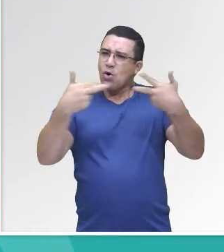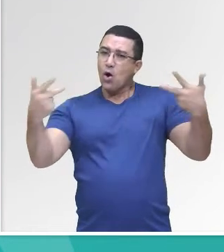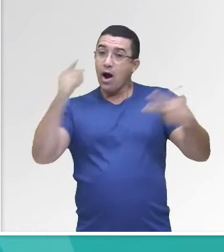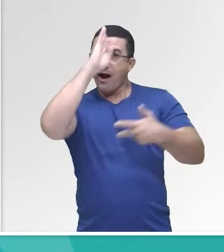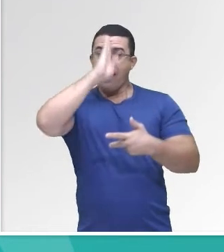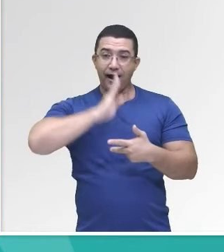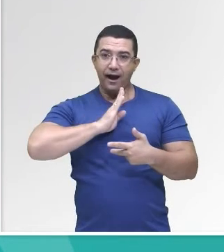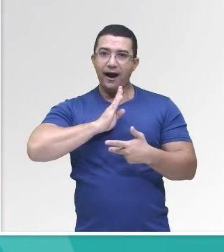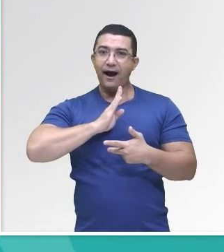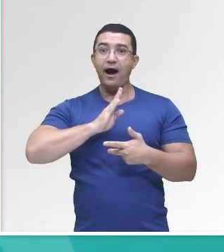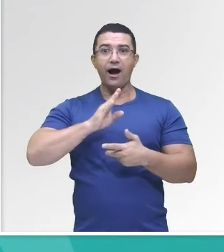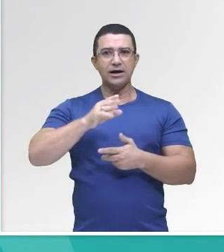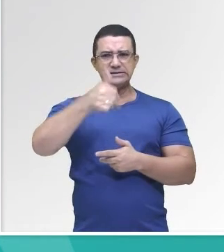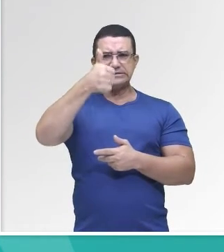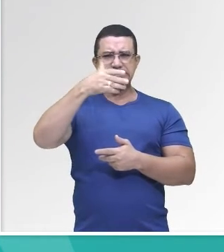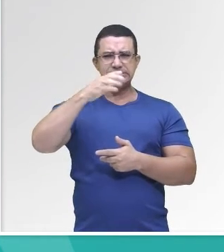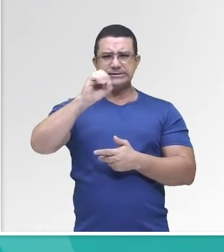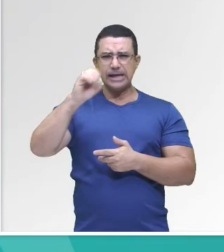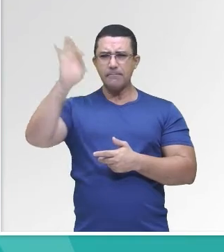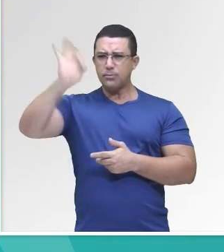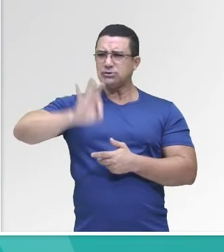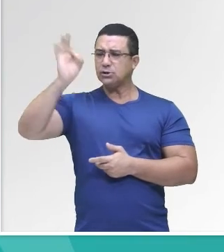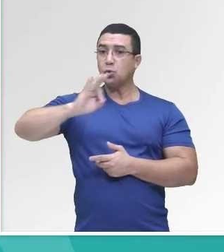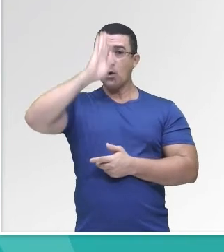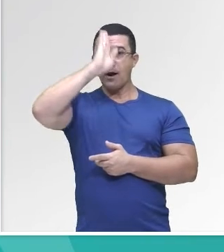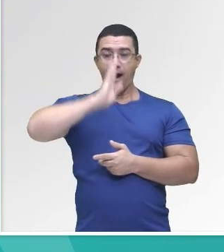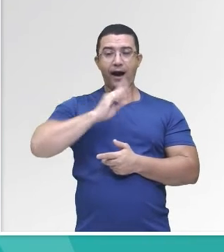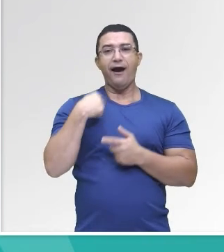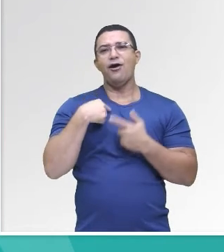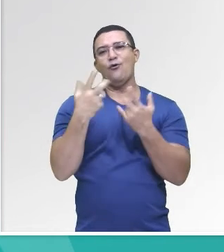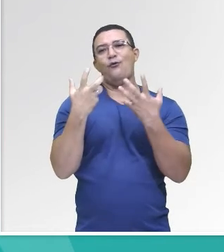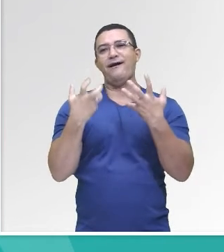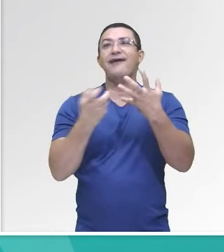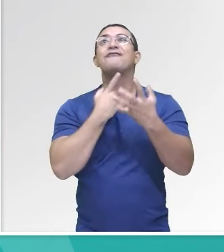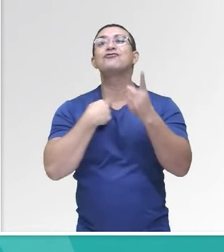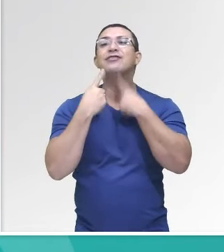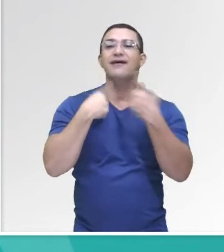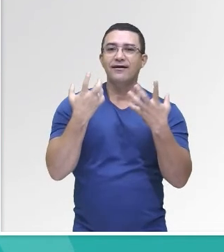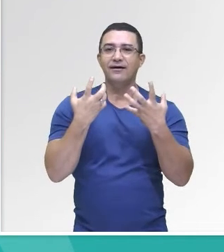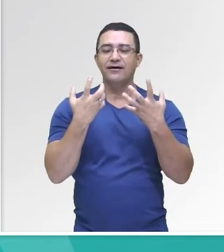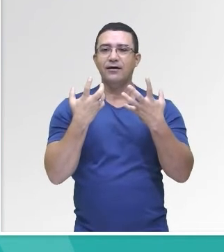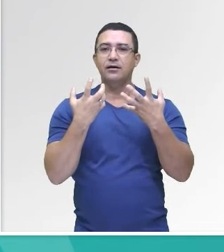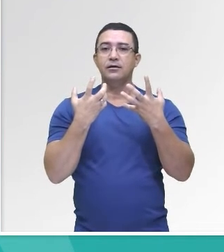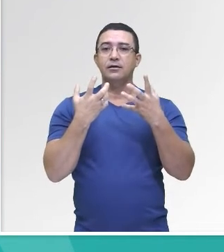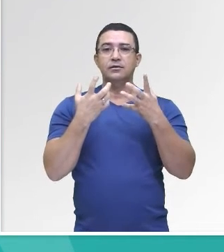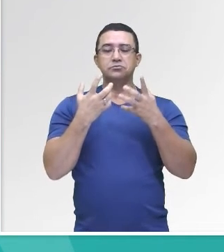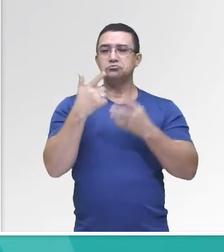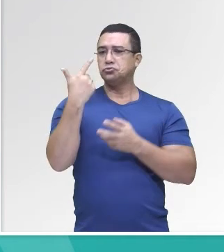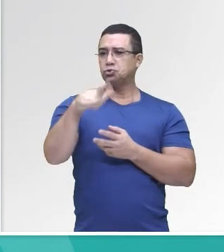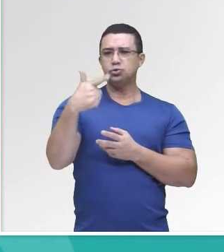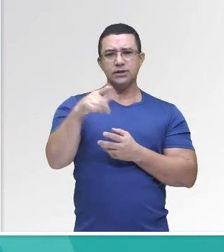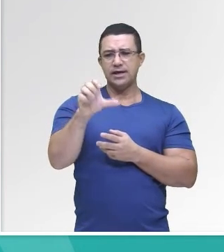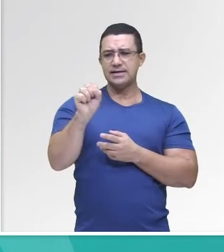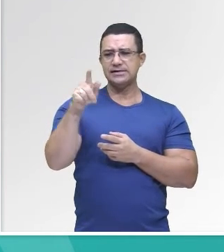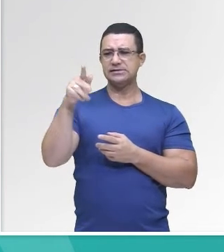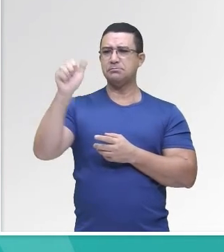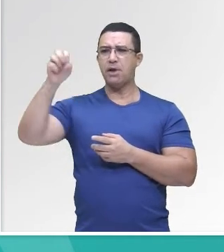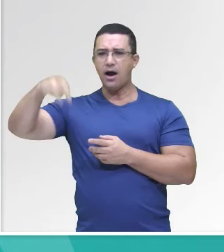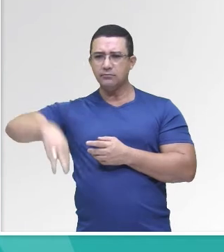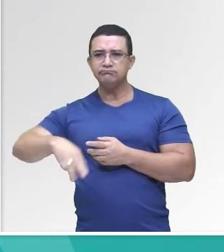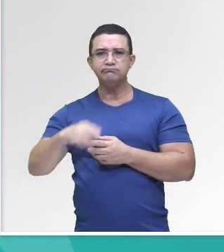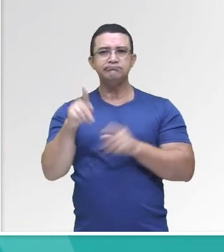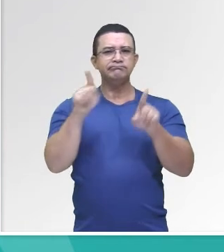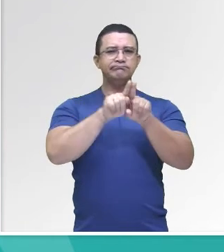coisa 100% grátis, você já quer adquirir. E aí, ele coloca aqui, sem spam nem letra pequena,